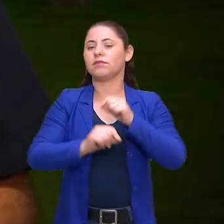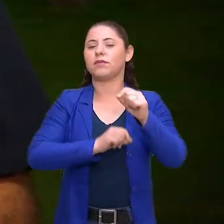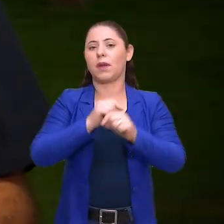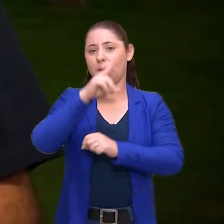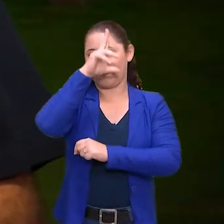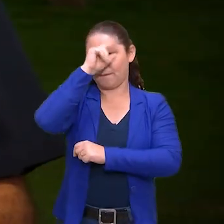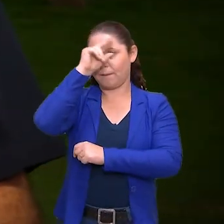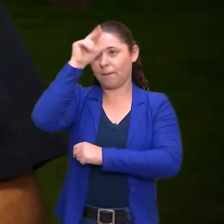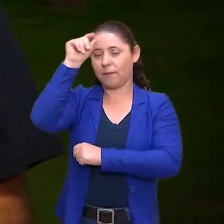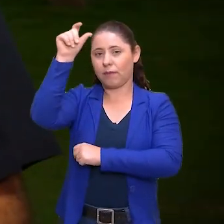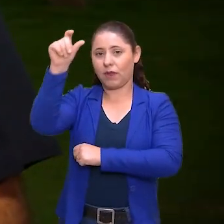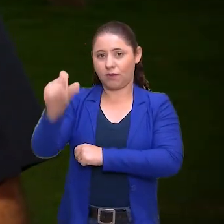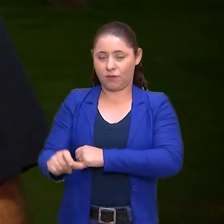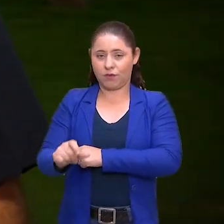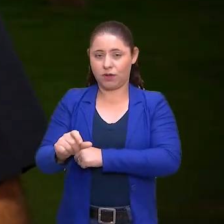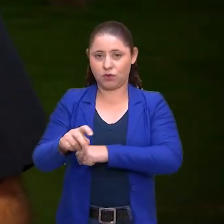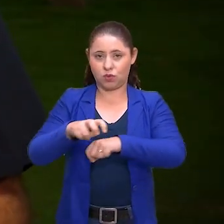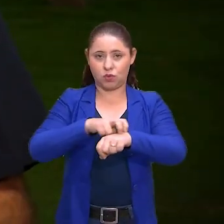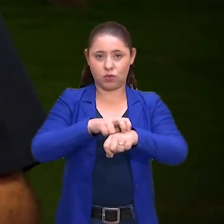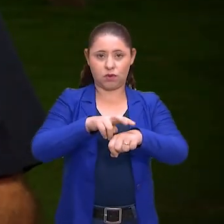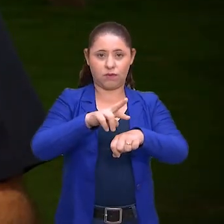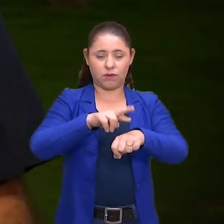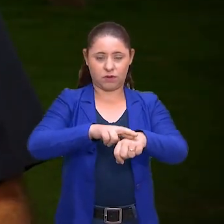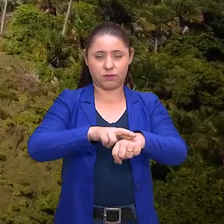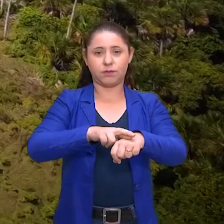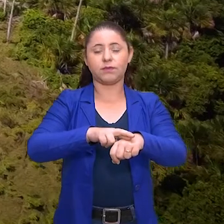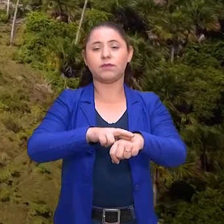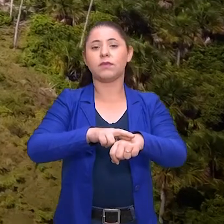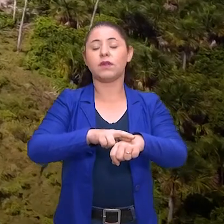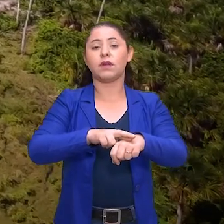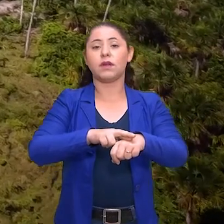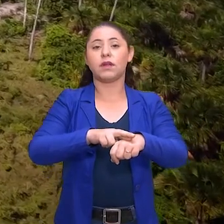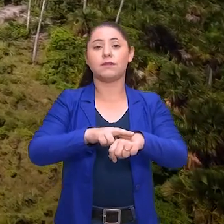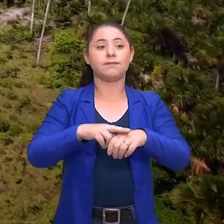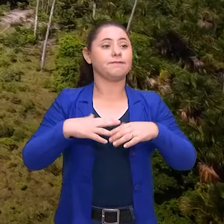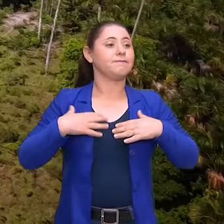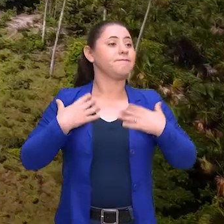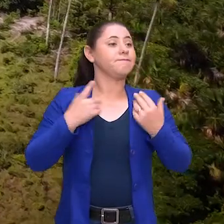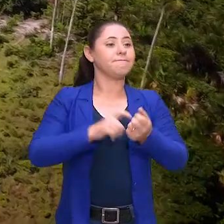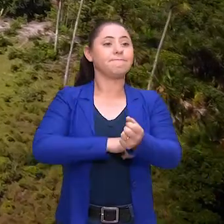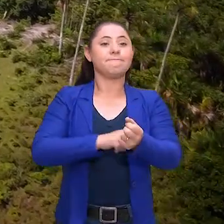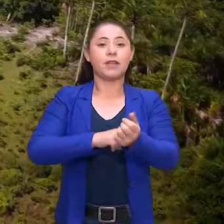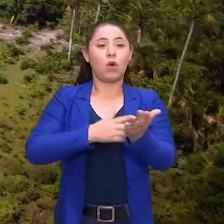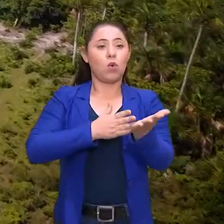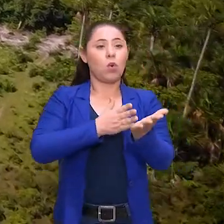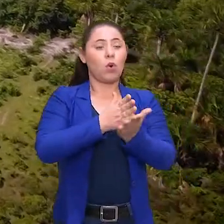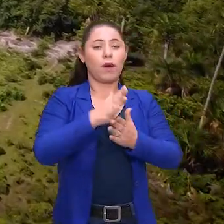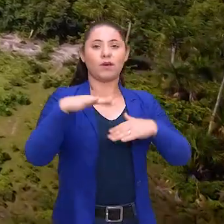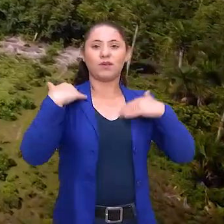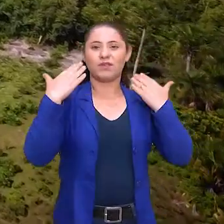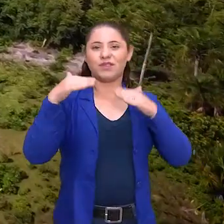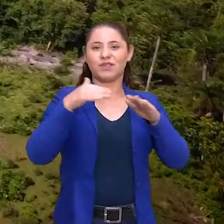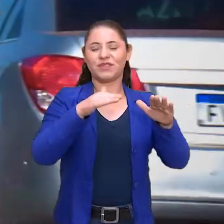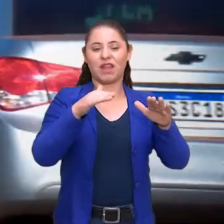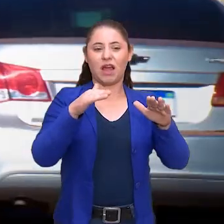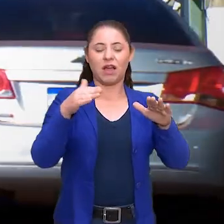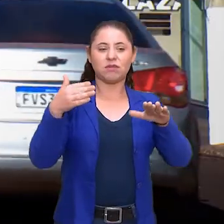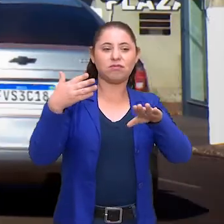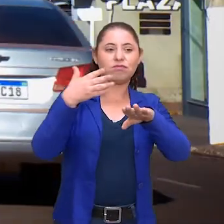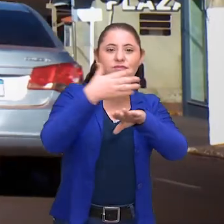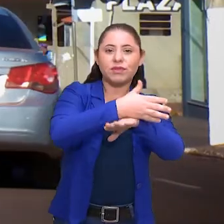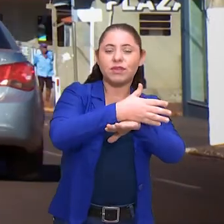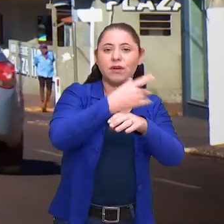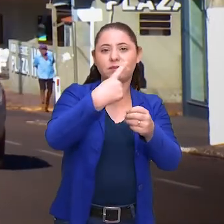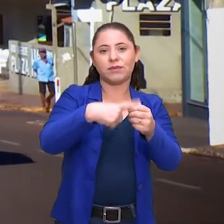Helso Fornari, prefeito de Rio Verde de Mato Grosso, está otimista com uma nova rota turística passando